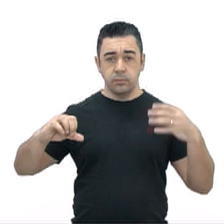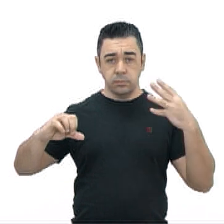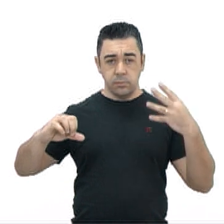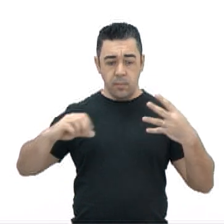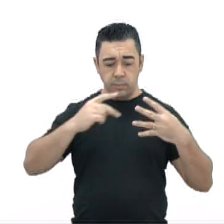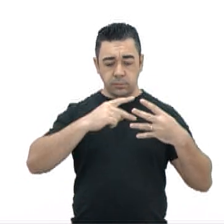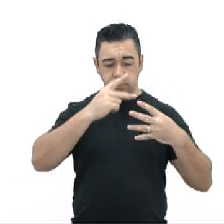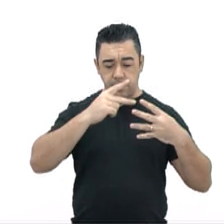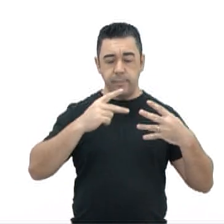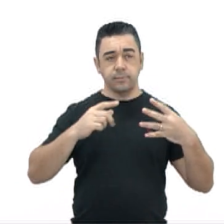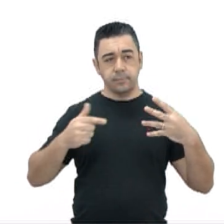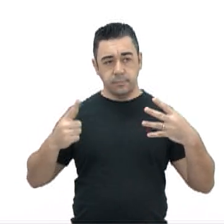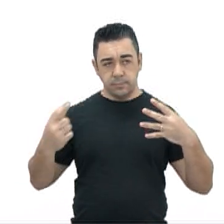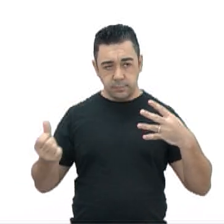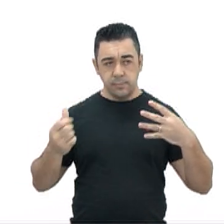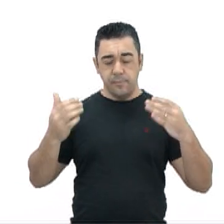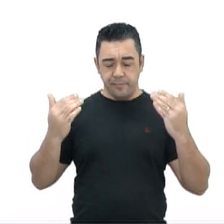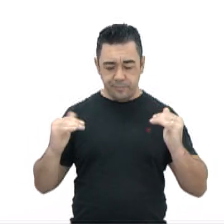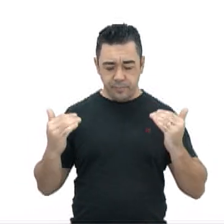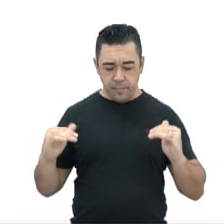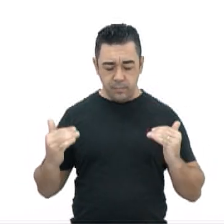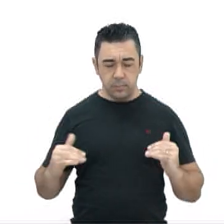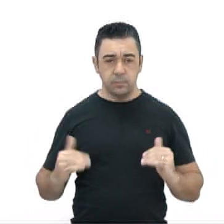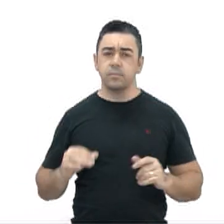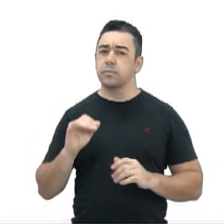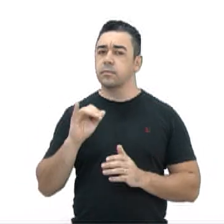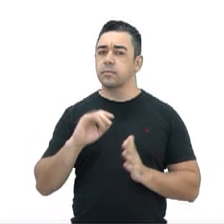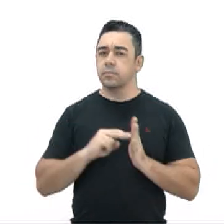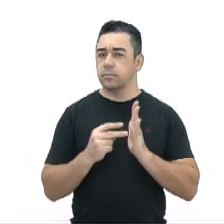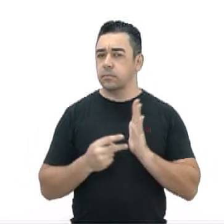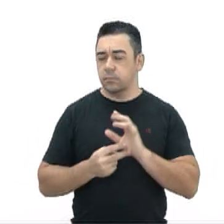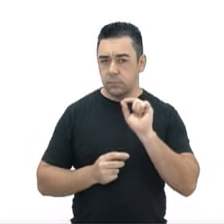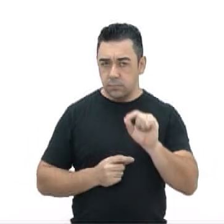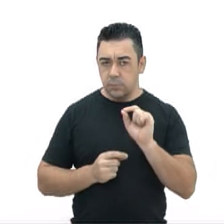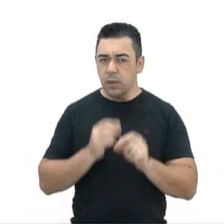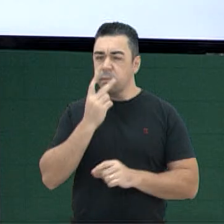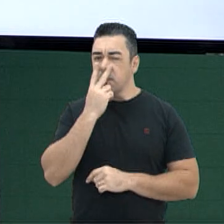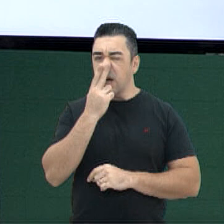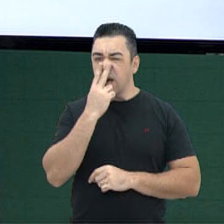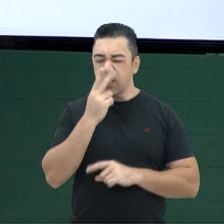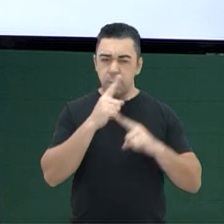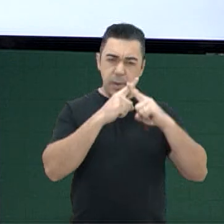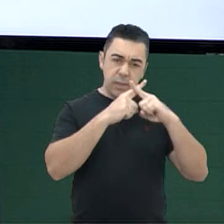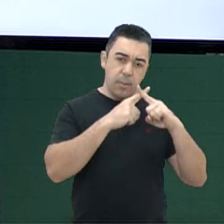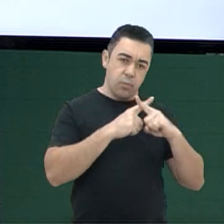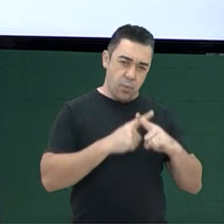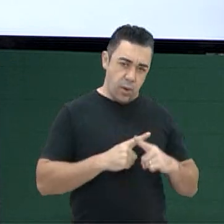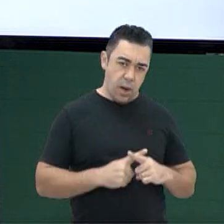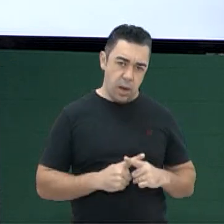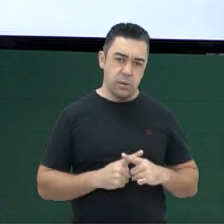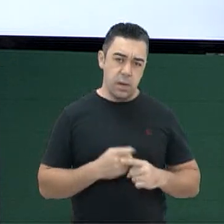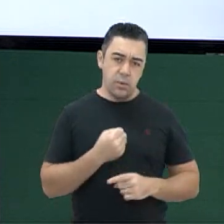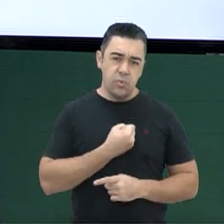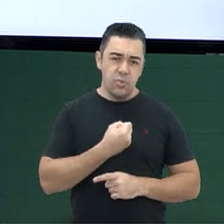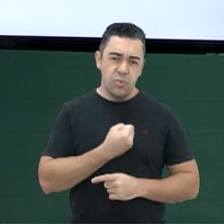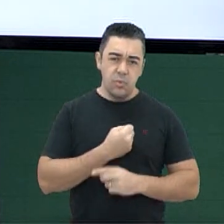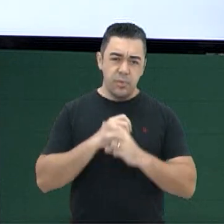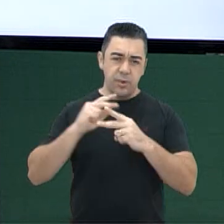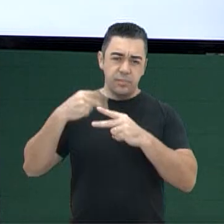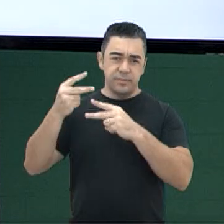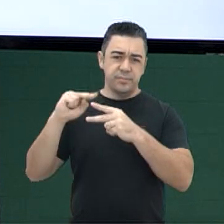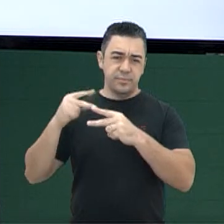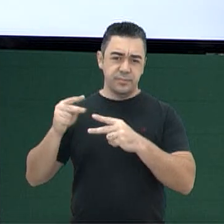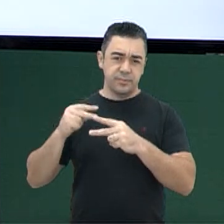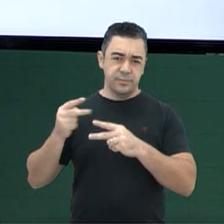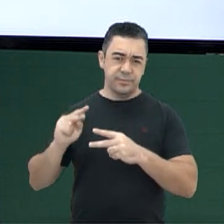16, 25 e assim por diante. É como se existisse uma tabuada de quadrados perfeitos. Lembra quando você faz a tabuada?